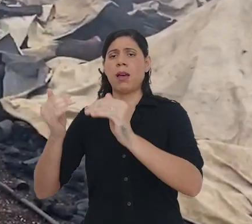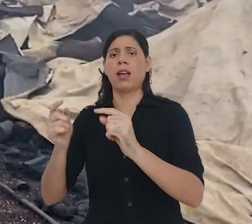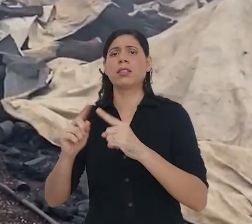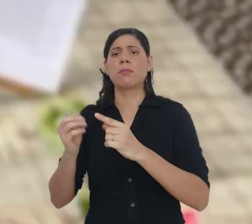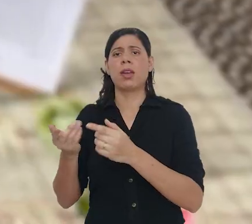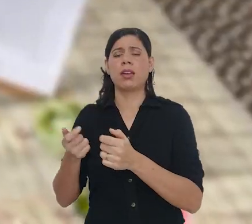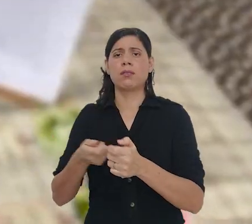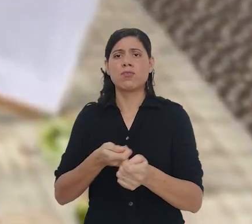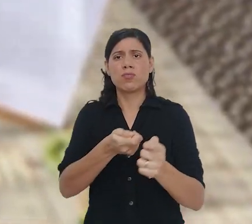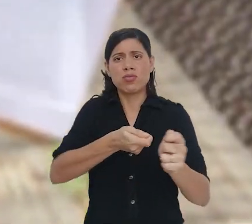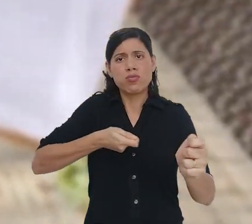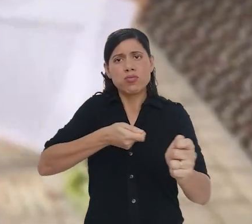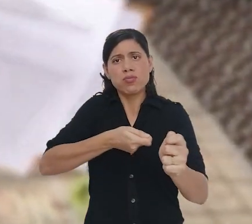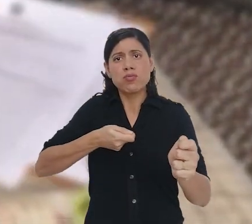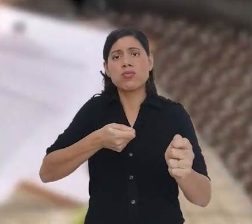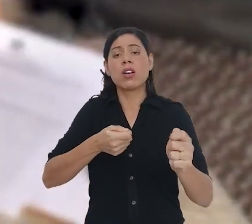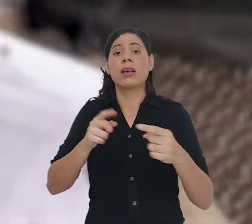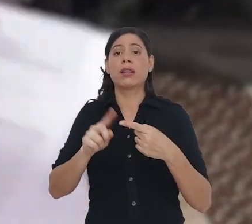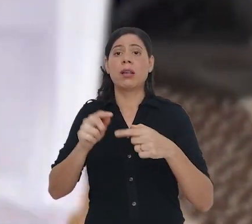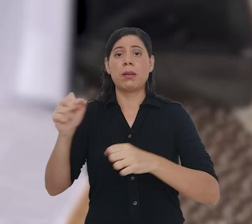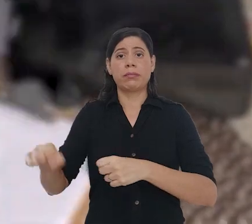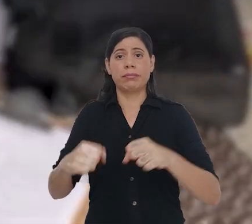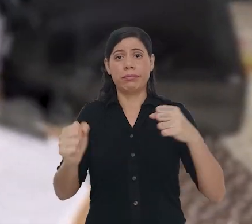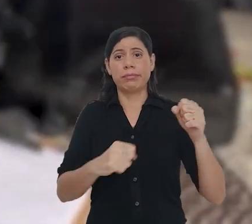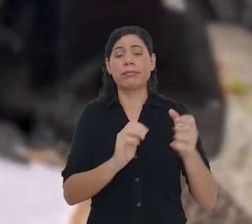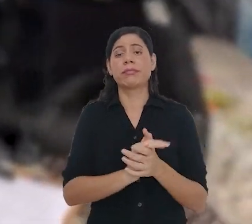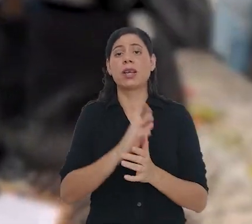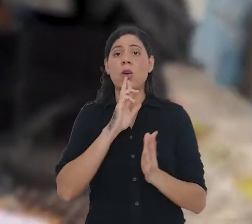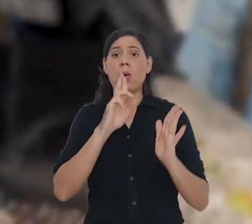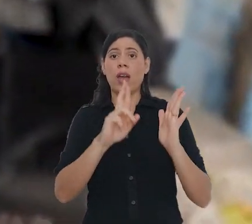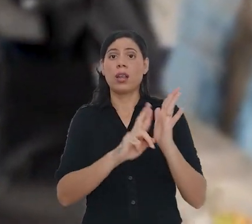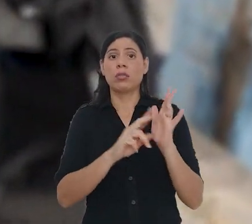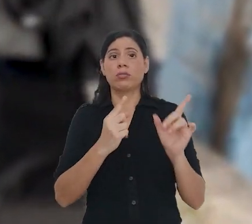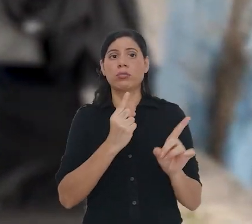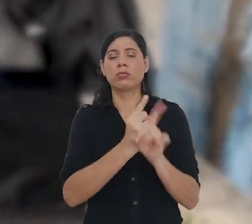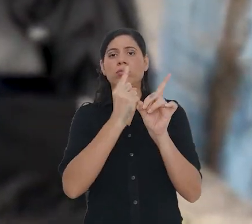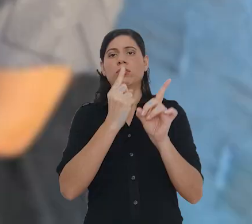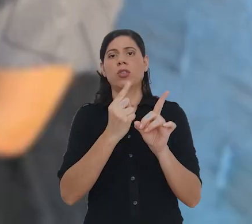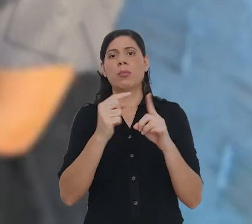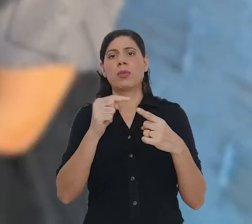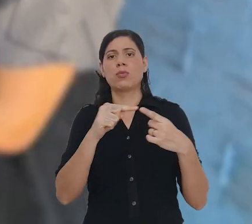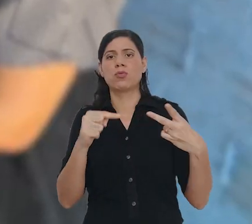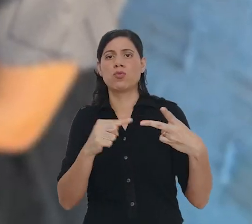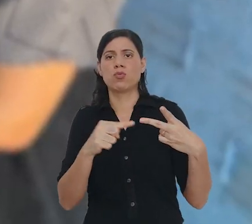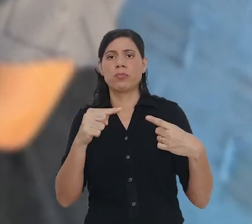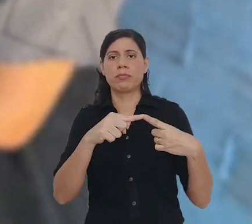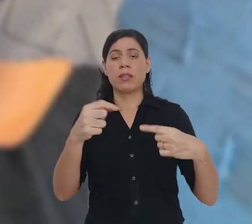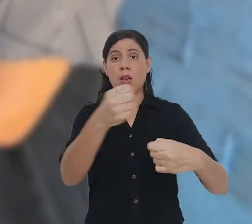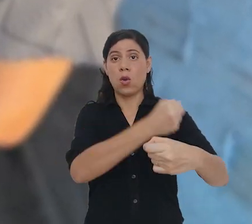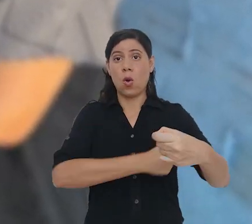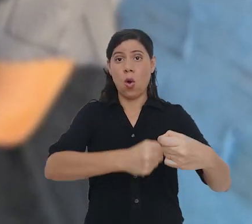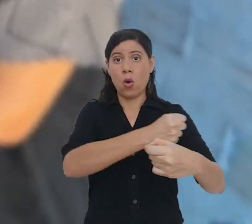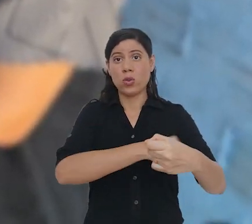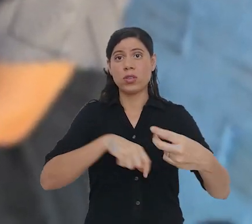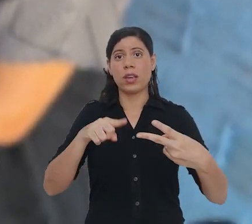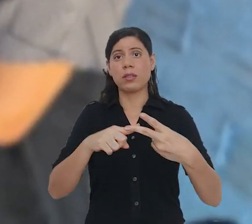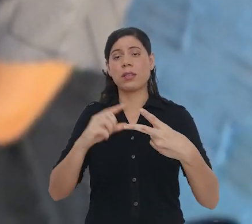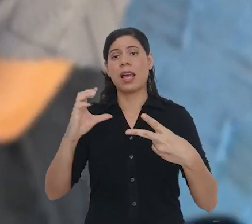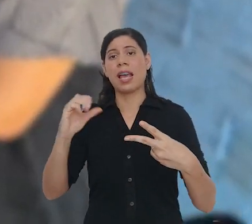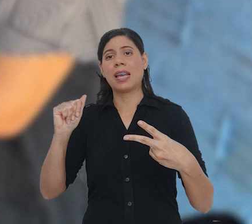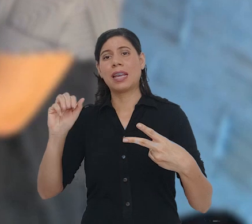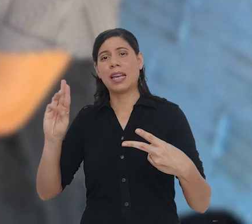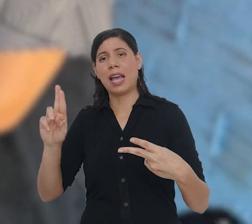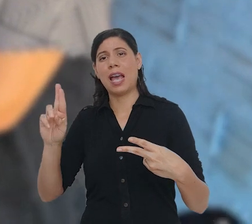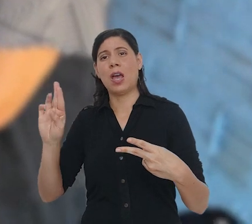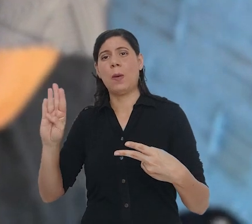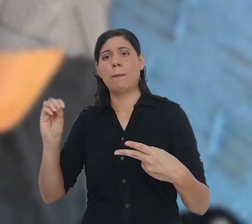e zelador. Os auditores detectaram jornada exaustiva de trabalho em duas categorias, a de cozinheira e a de carbonizador,